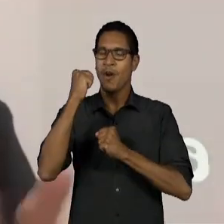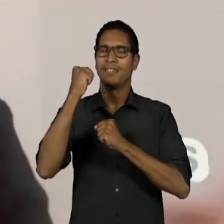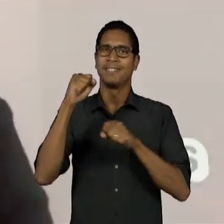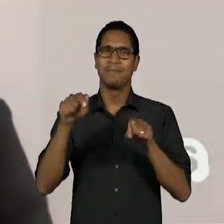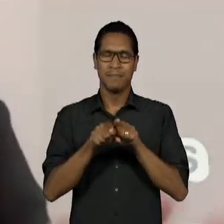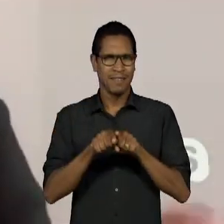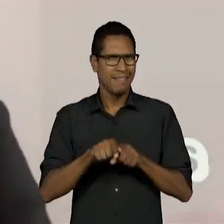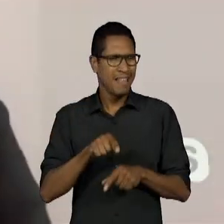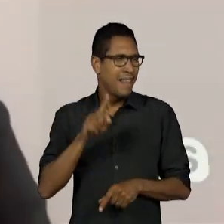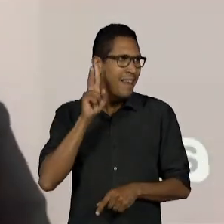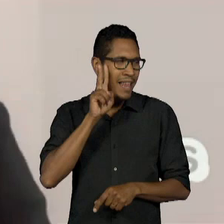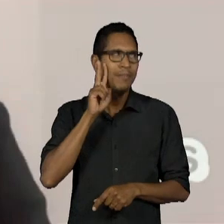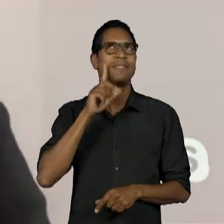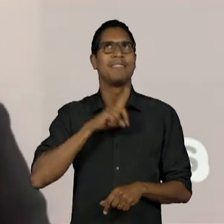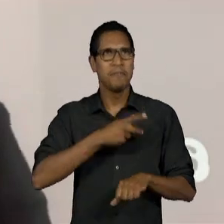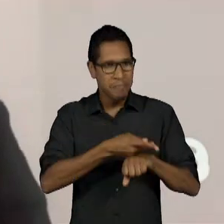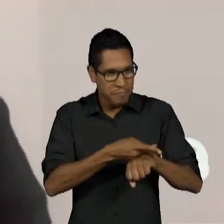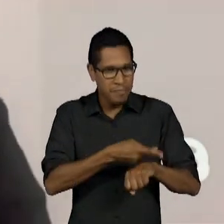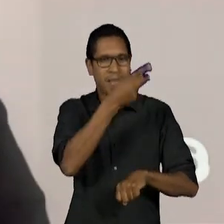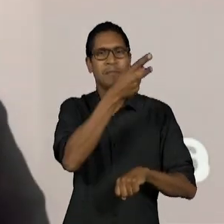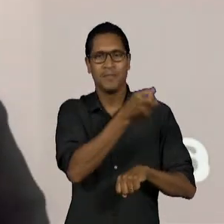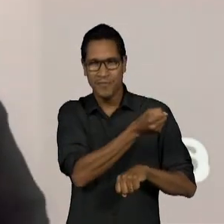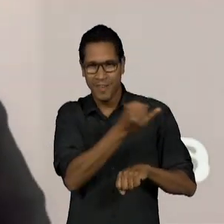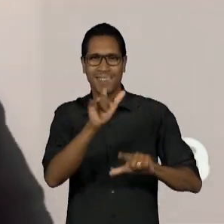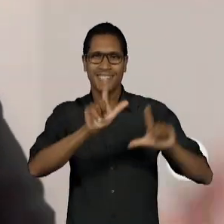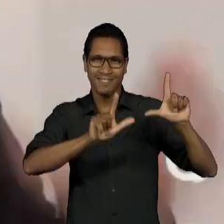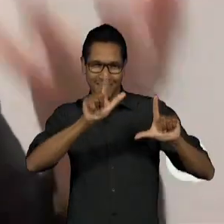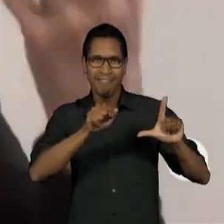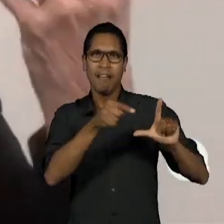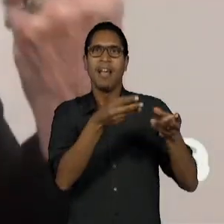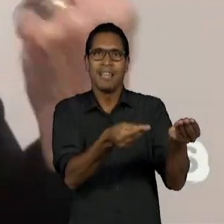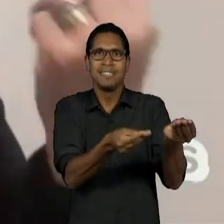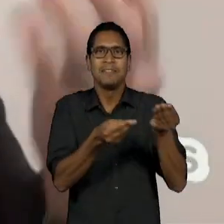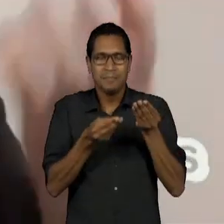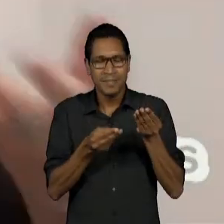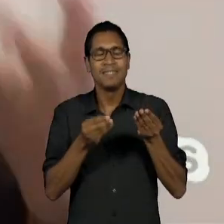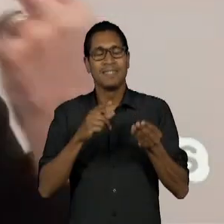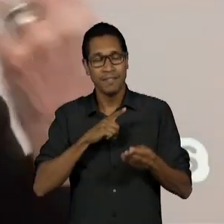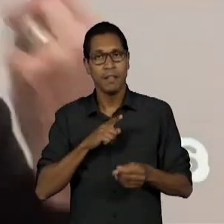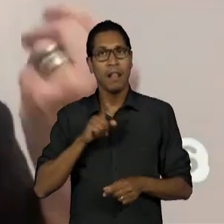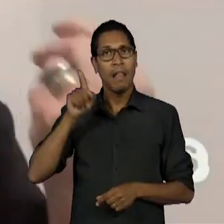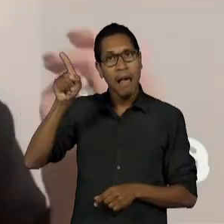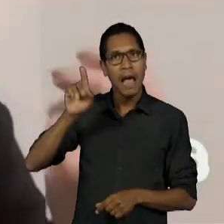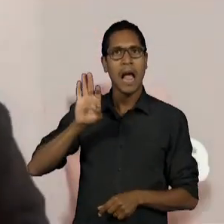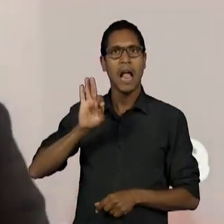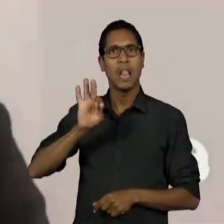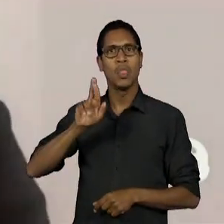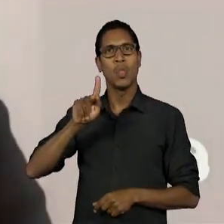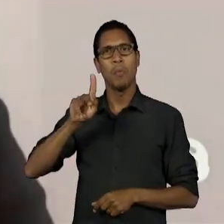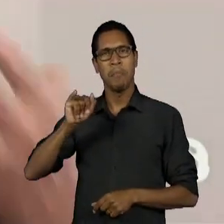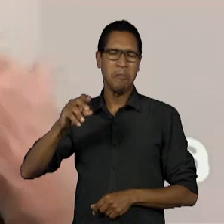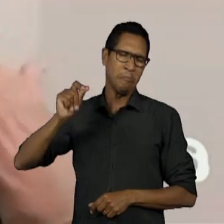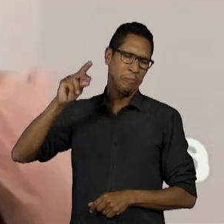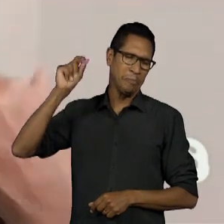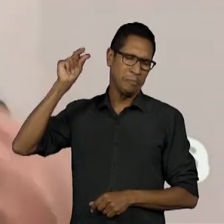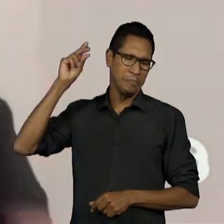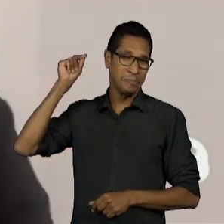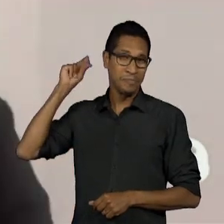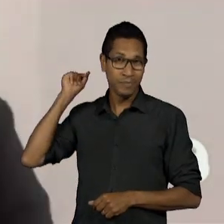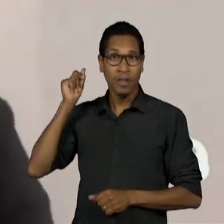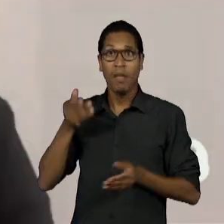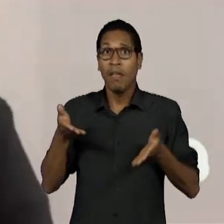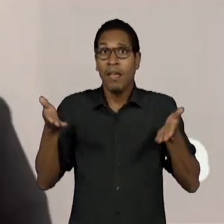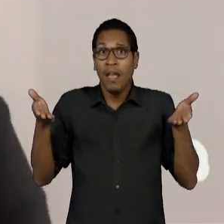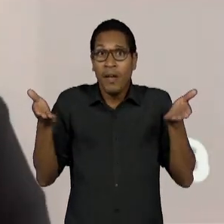os prêmios relativos à televisão com esse personagem. Eu fiz na Tupi, há muitos anos atrás. E